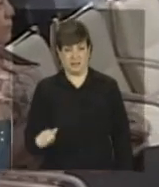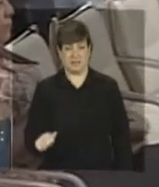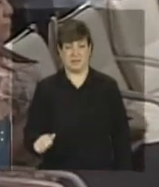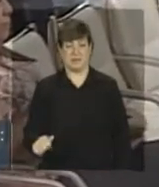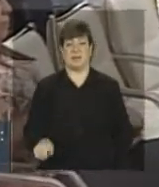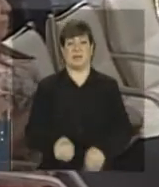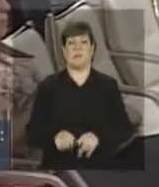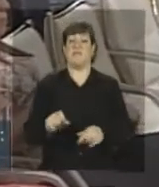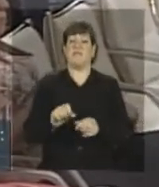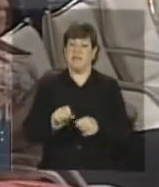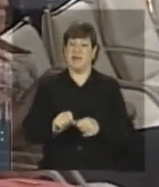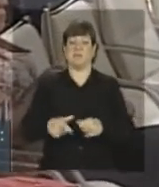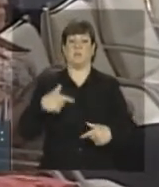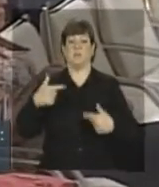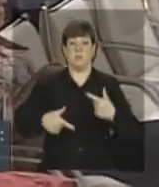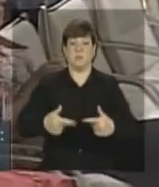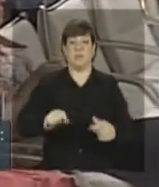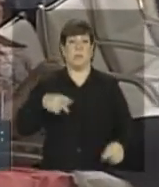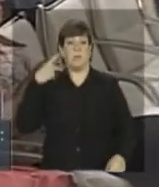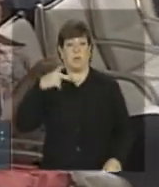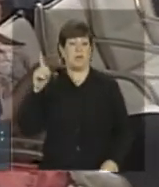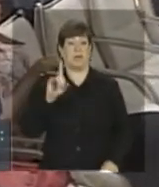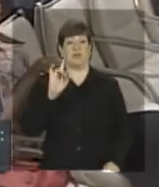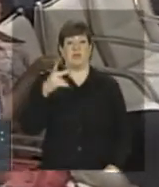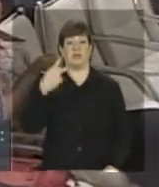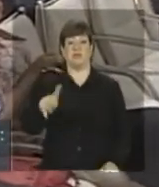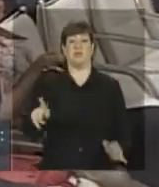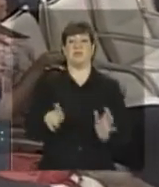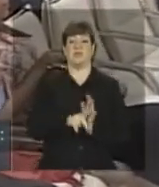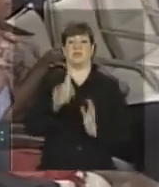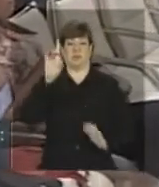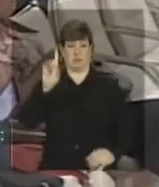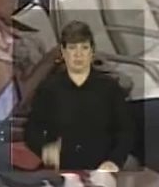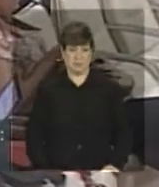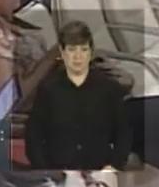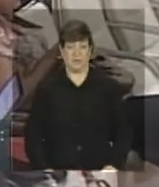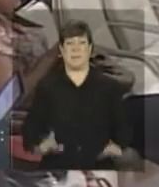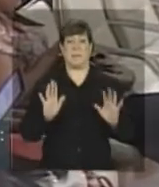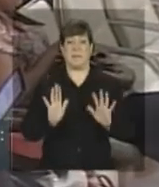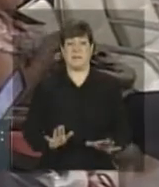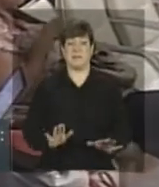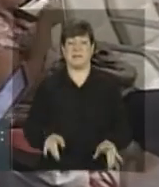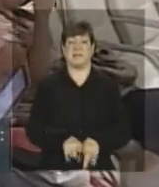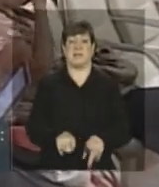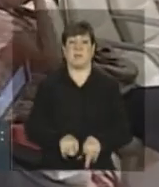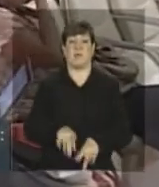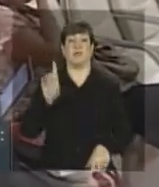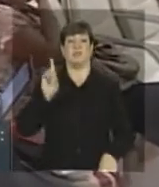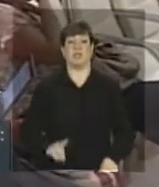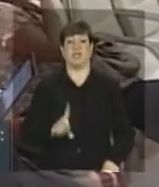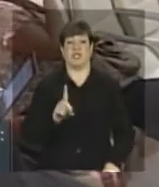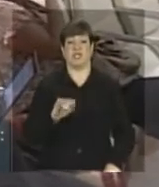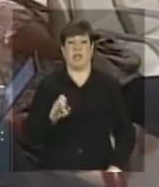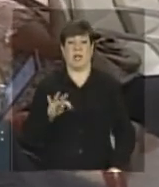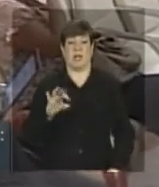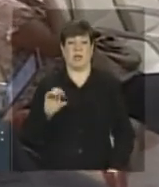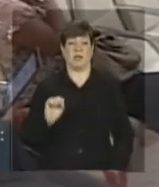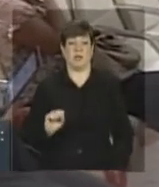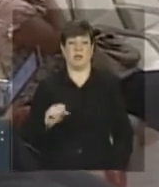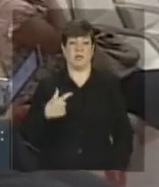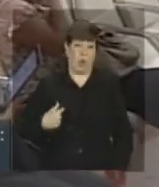e fazem a luta política não só por seus direitos específicos, mas pelos direitos dos nossos